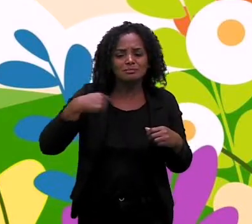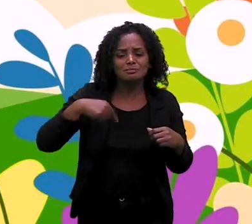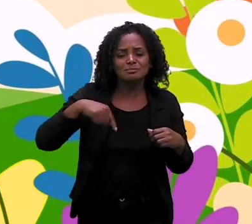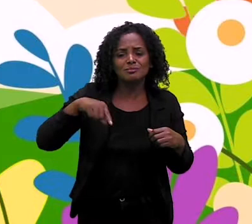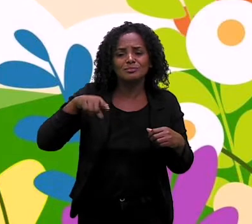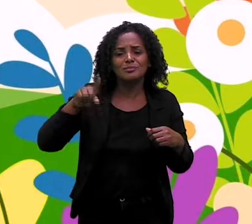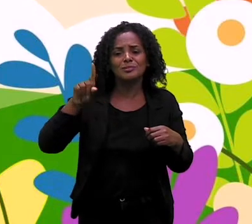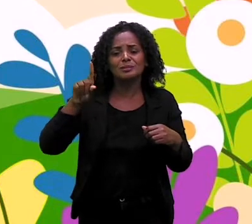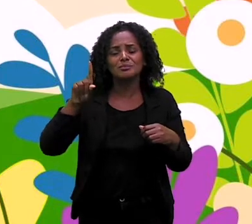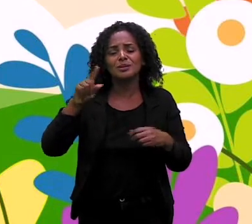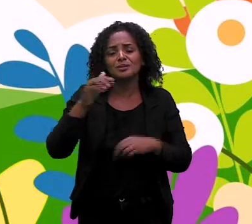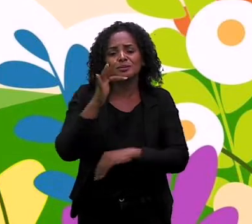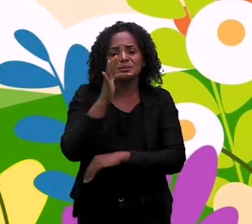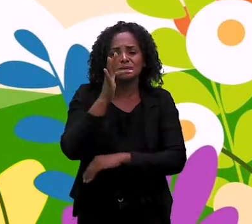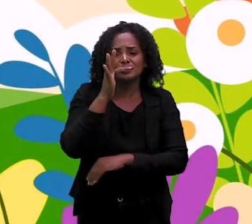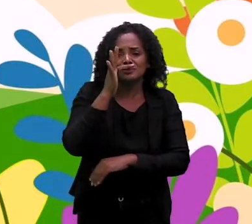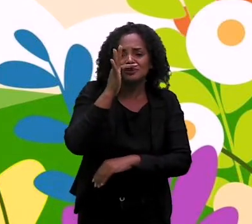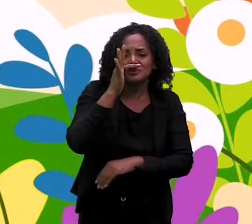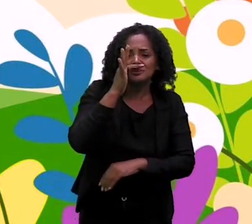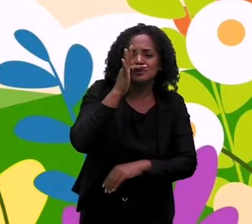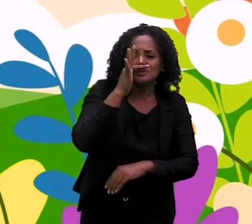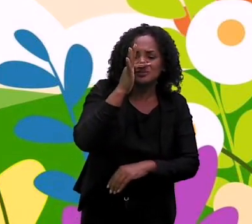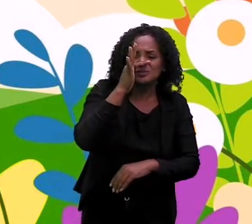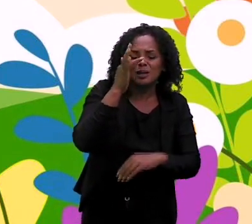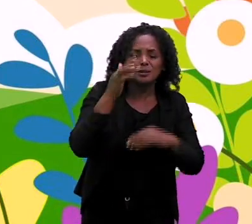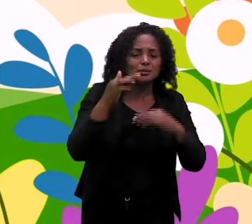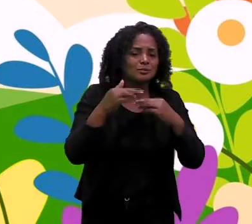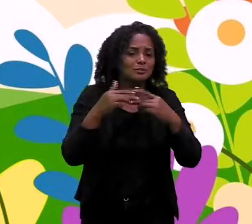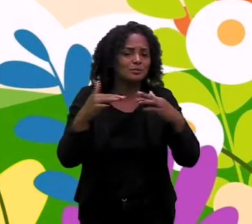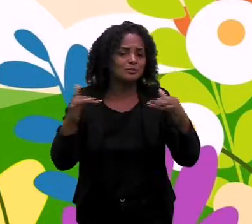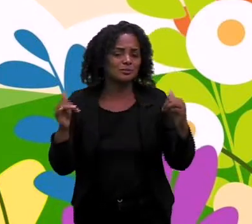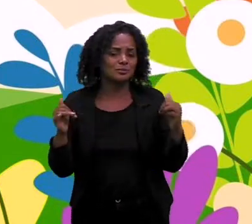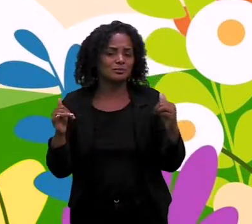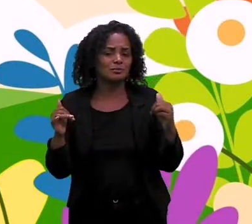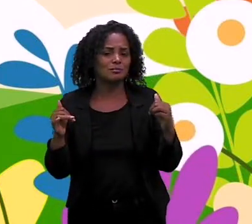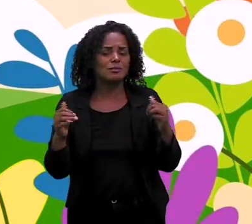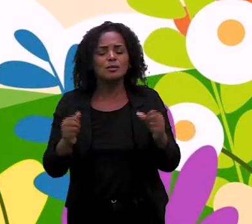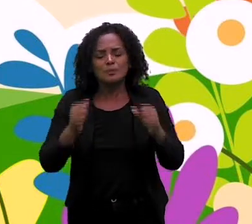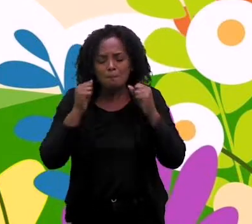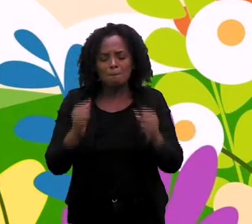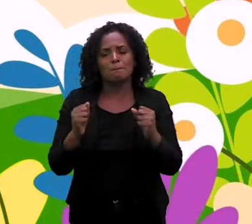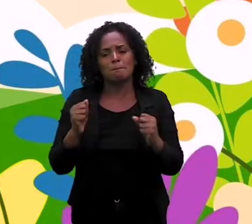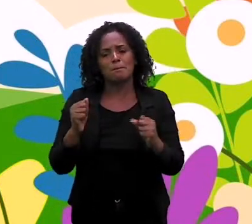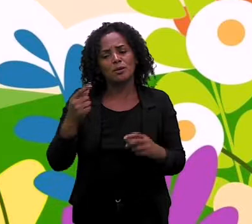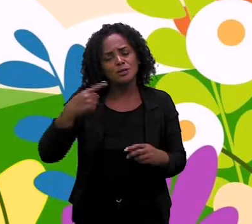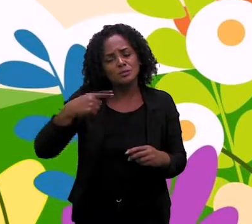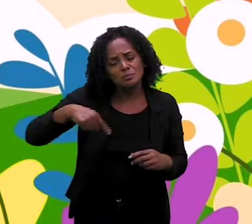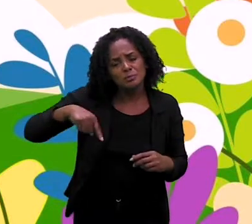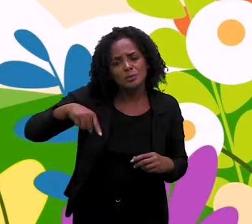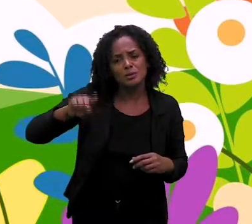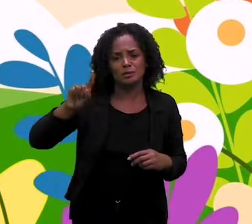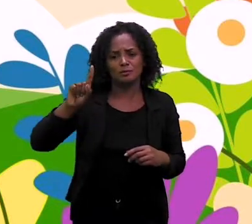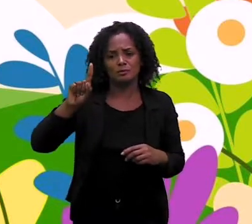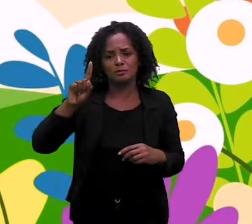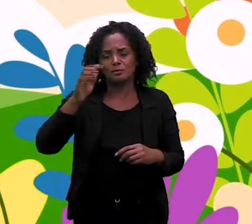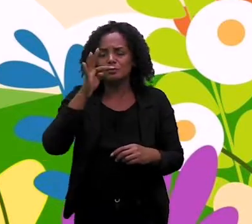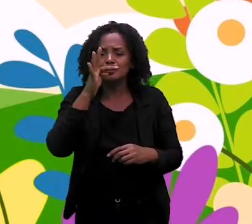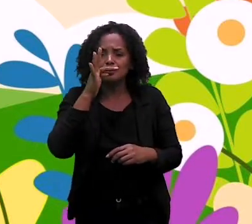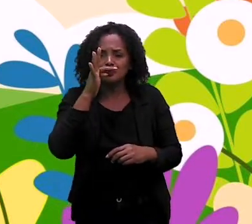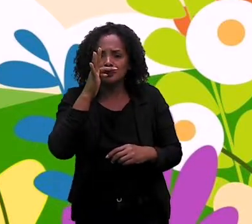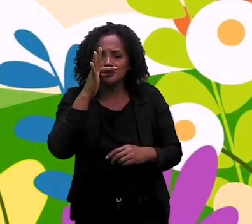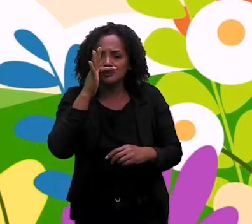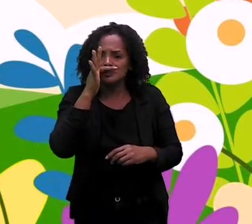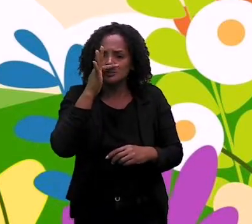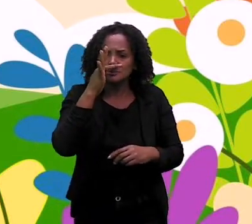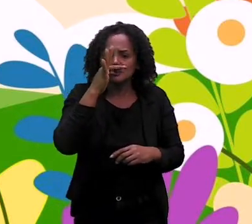jardim. Será que você não poderia me levar para um jardim, para que eu possa